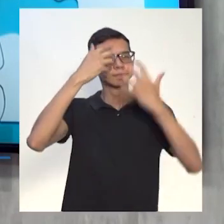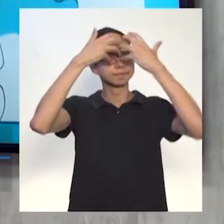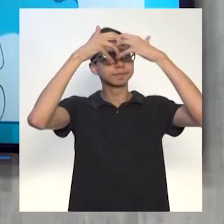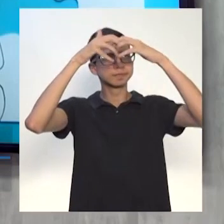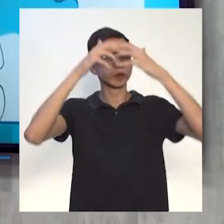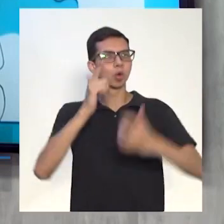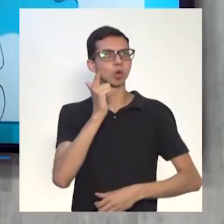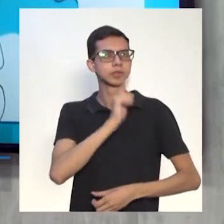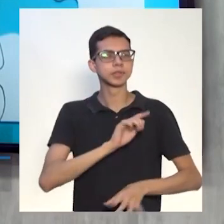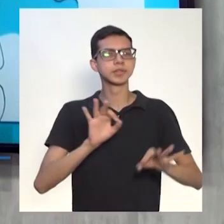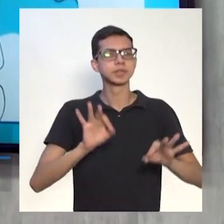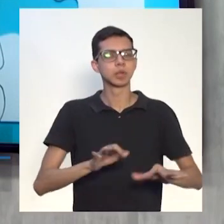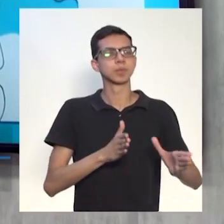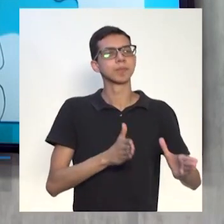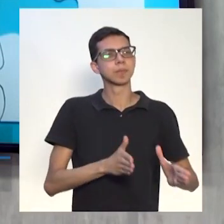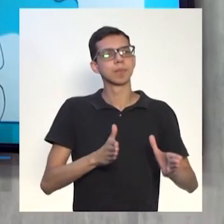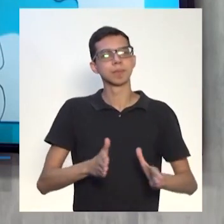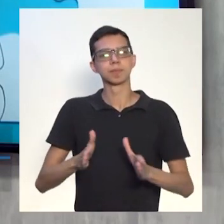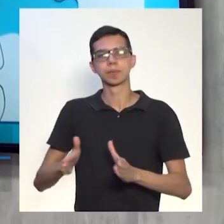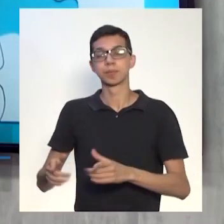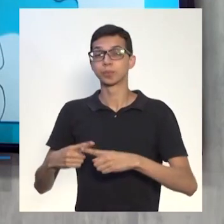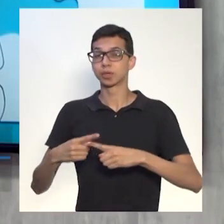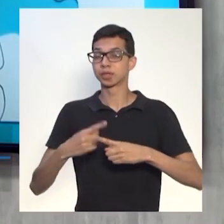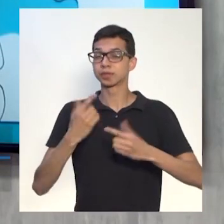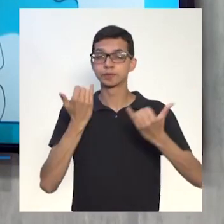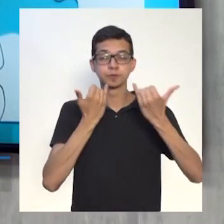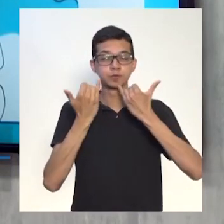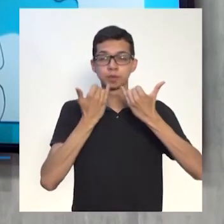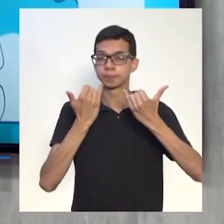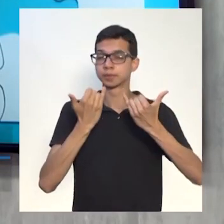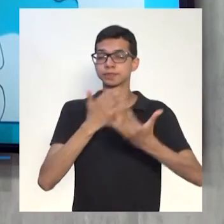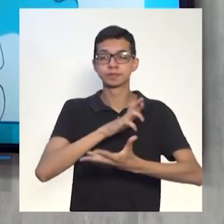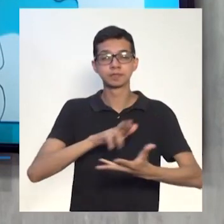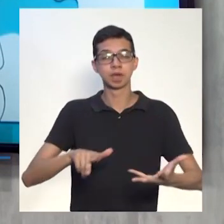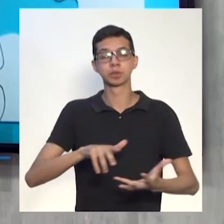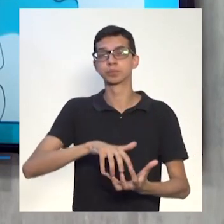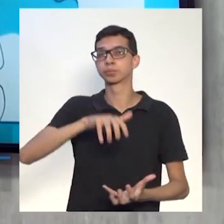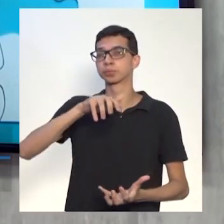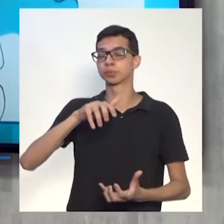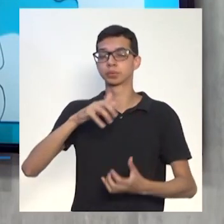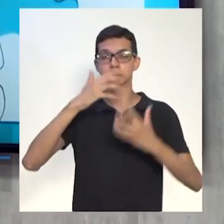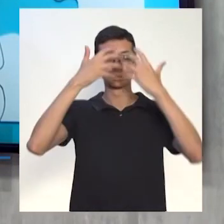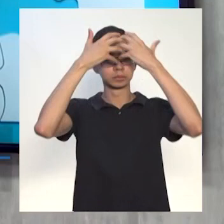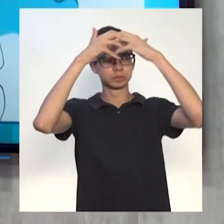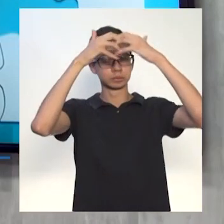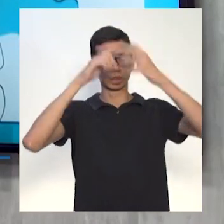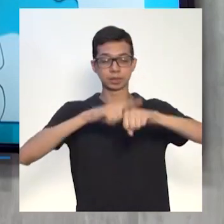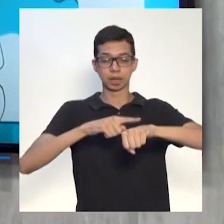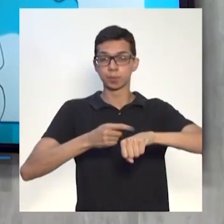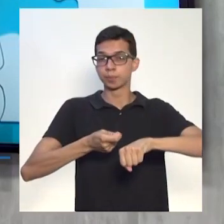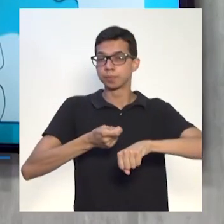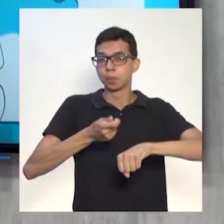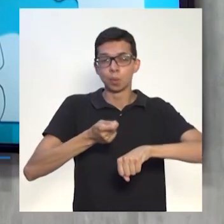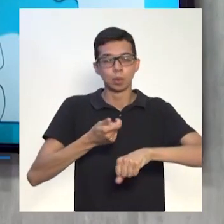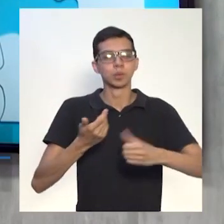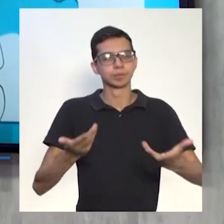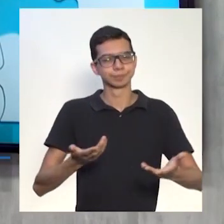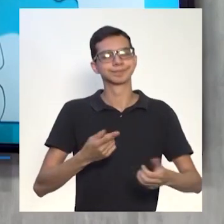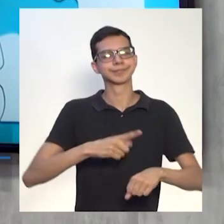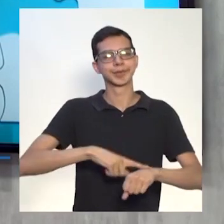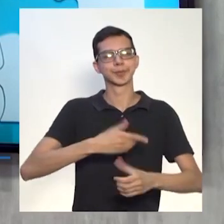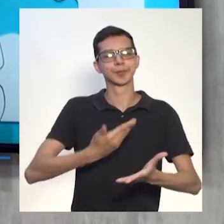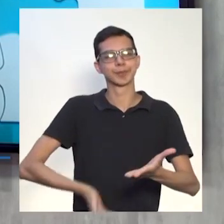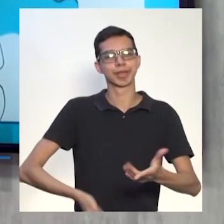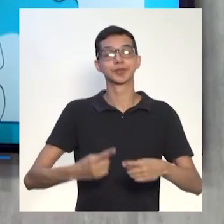Tem muita informação para a gente processar e a gente tem pouco tempo. Não bastasse isso, a gente perde tempo. A gente perde